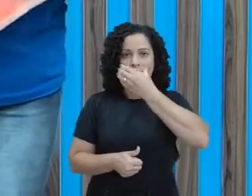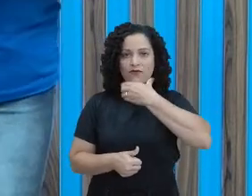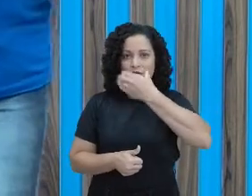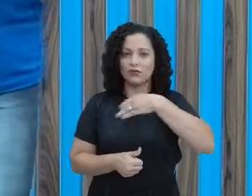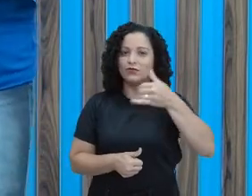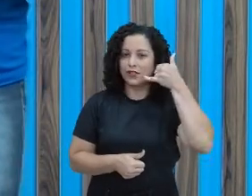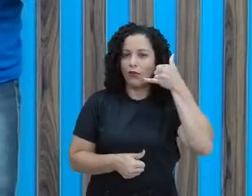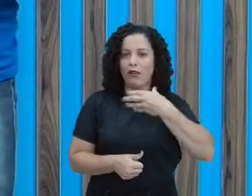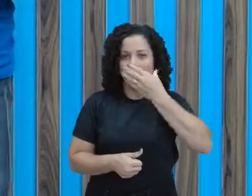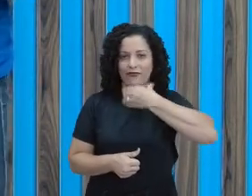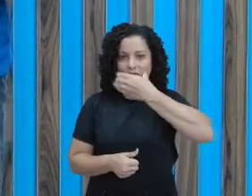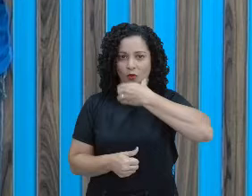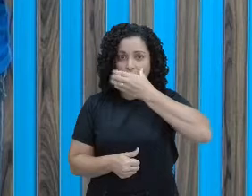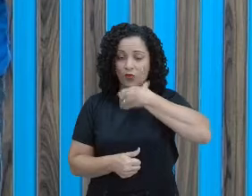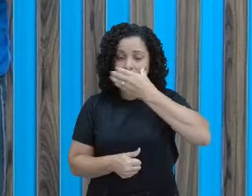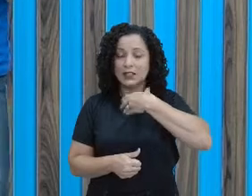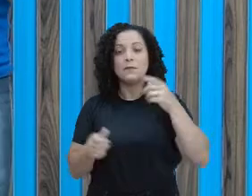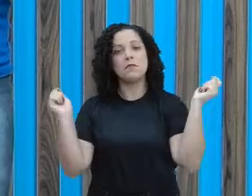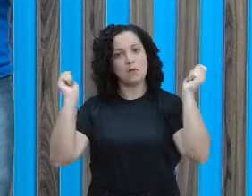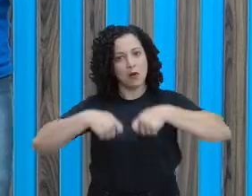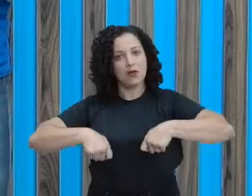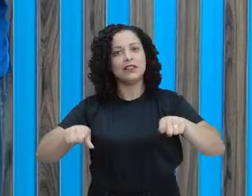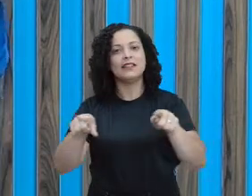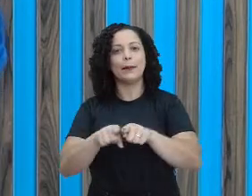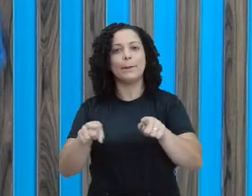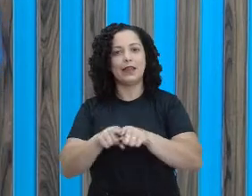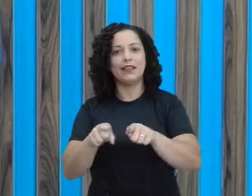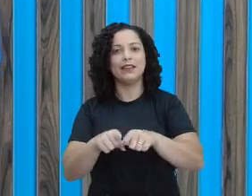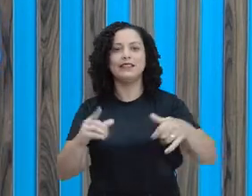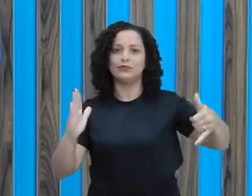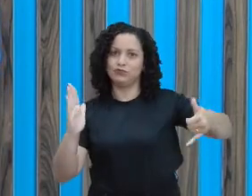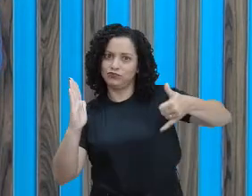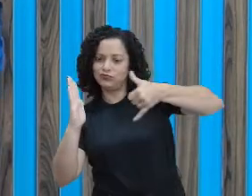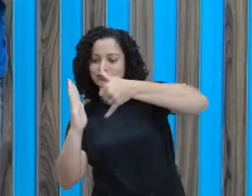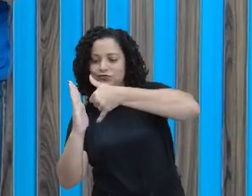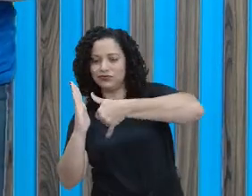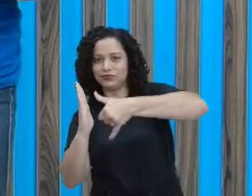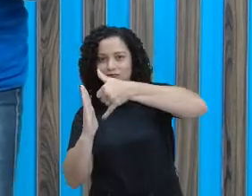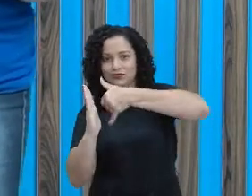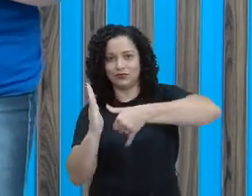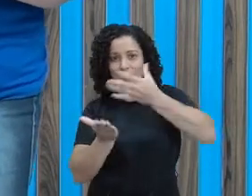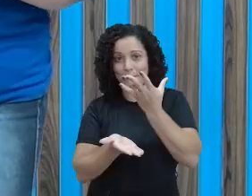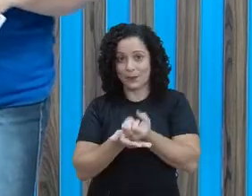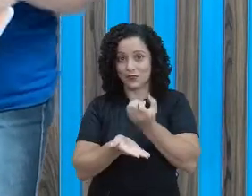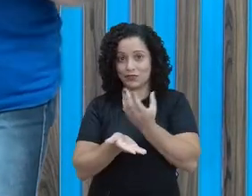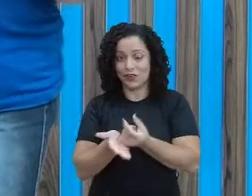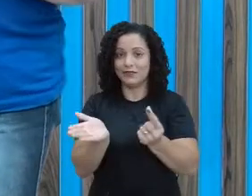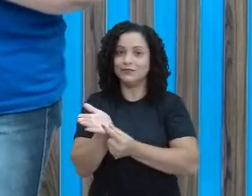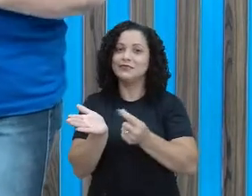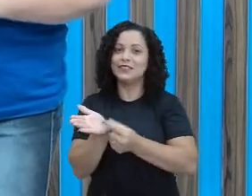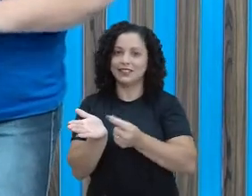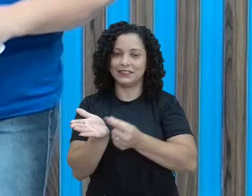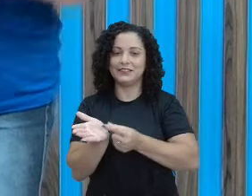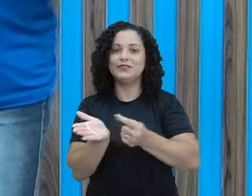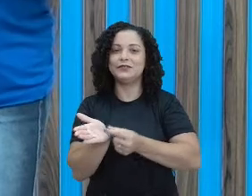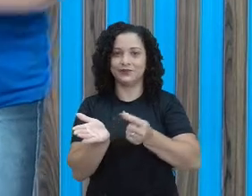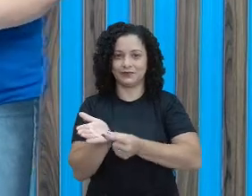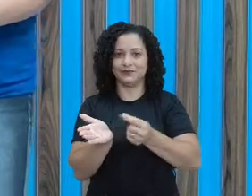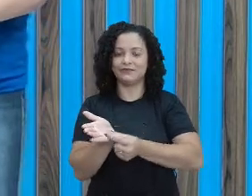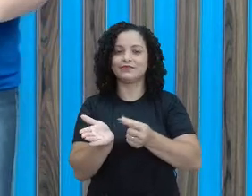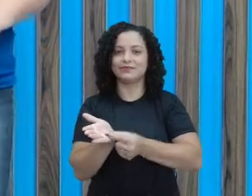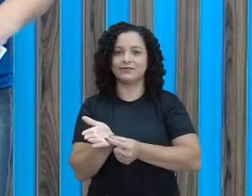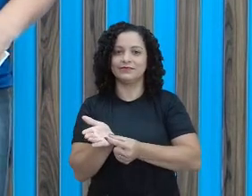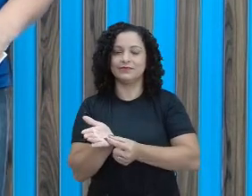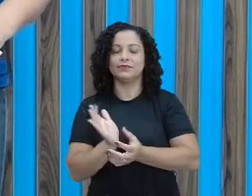iOS. Então, para quem tem iOS, agora eu tenho aí o aplicativo. Desculpa, o QR Code para que